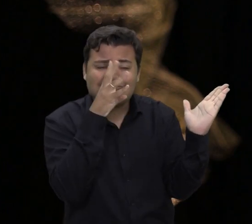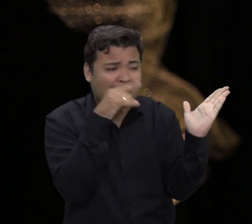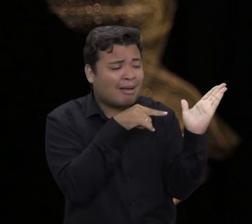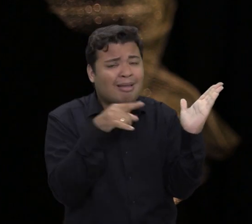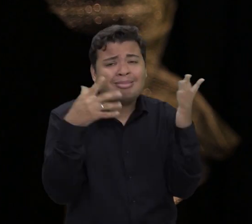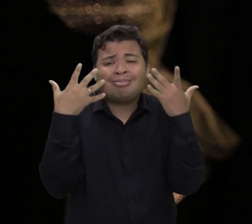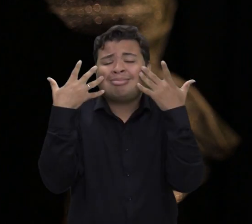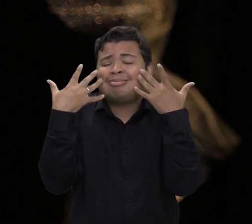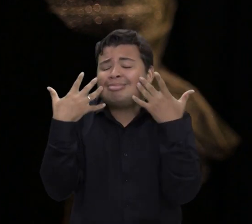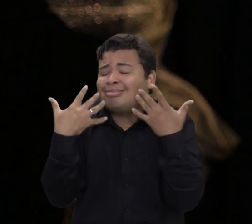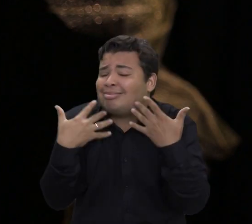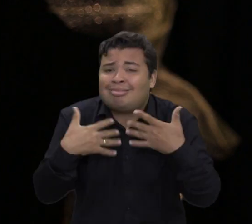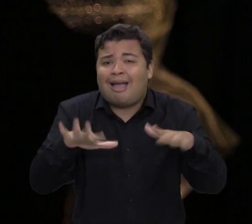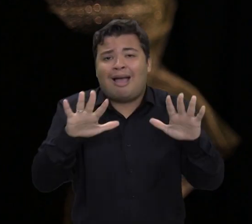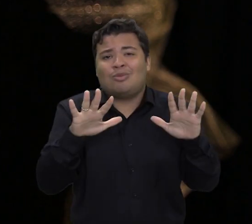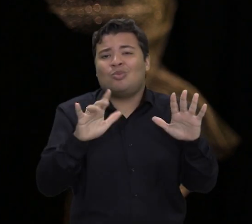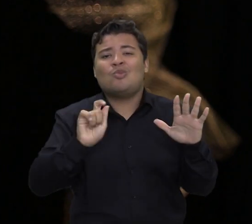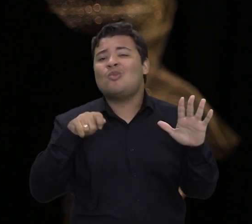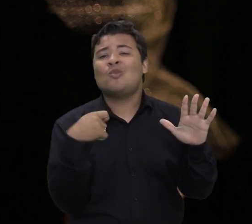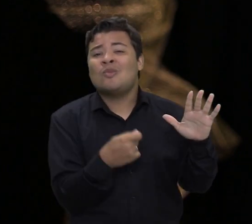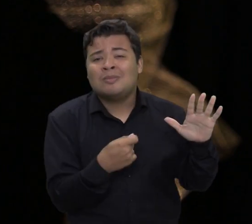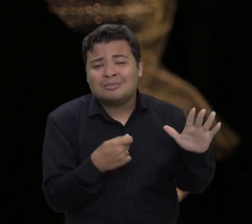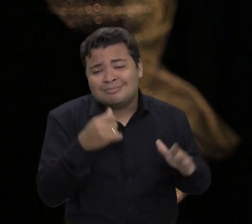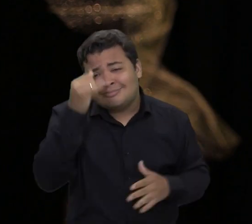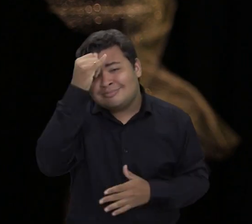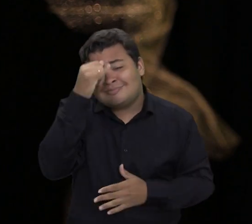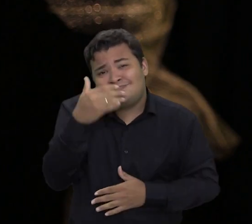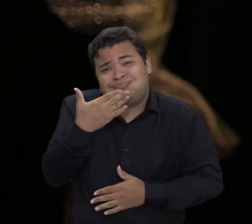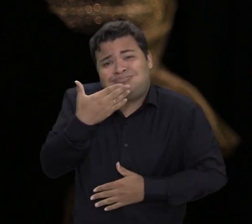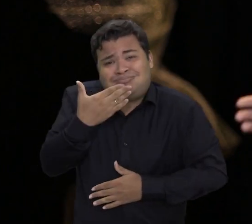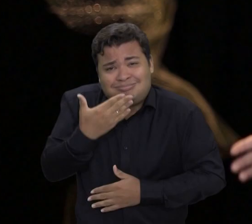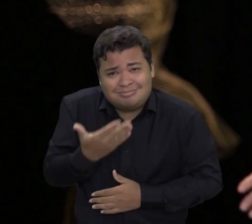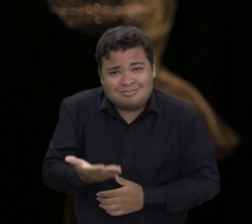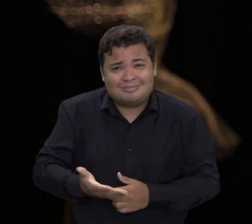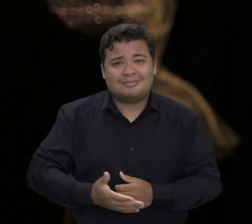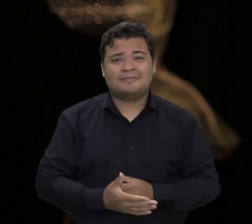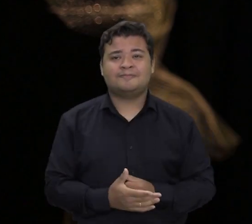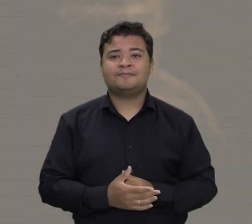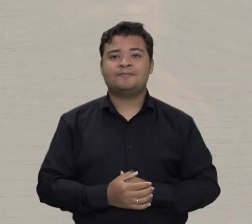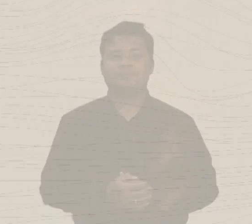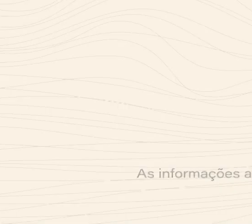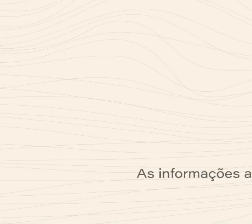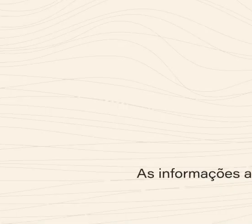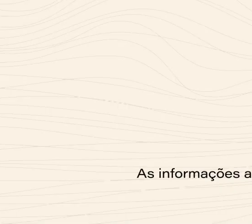esdrúxulos, são naturalmente ridículas.